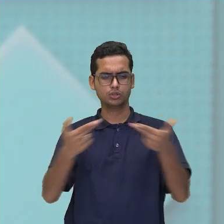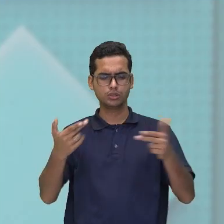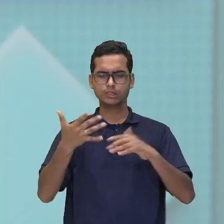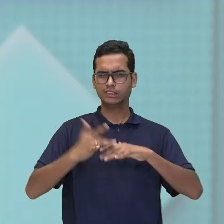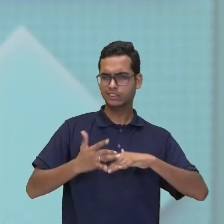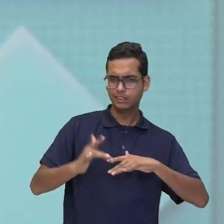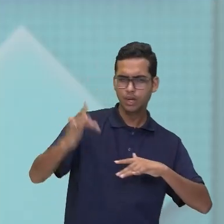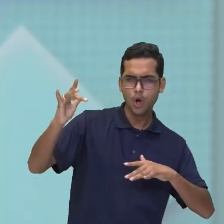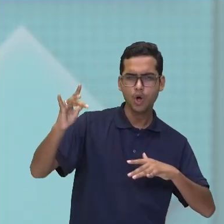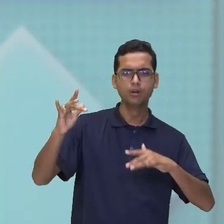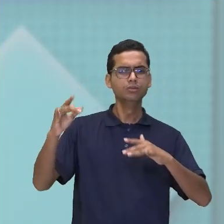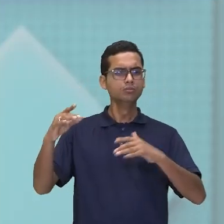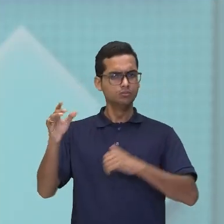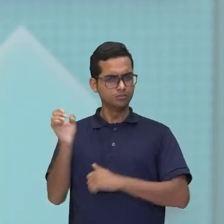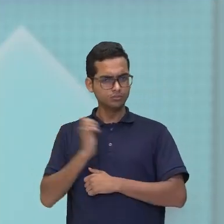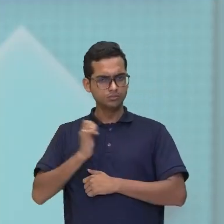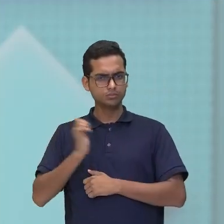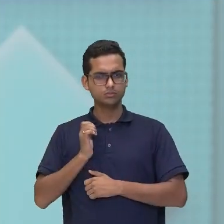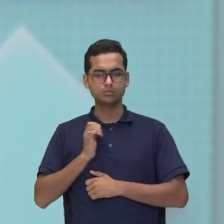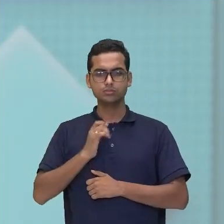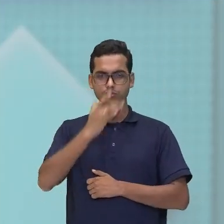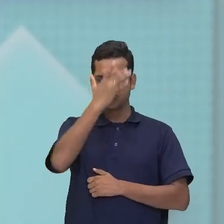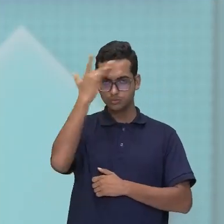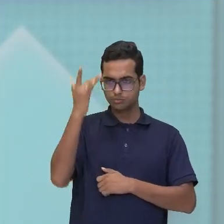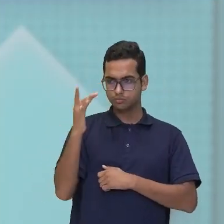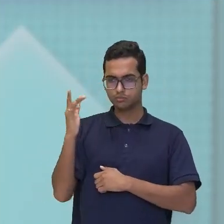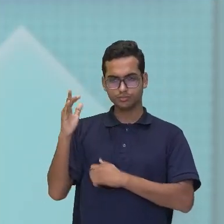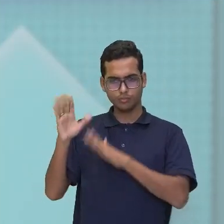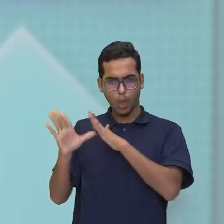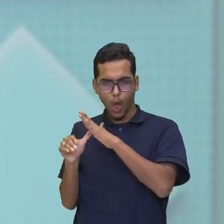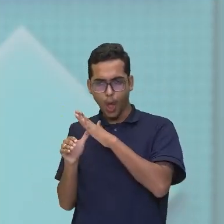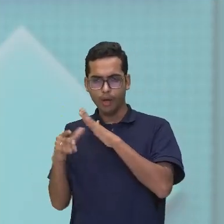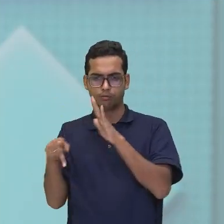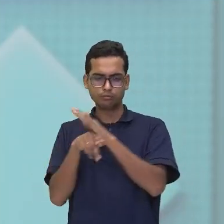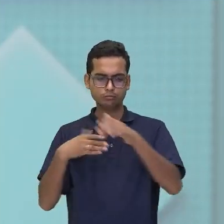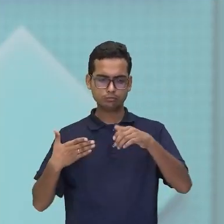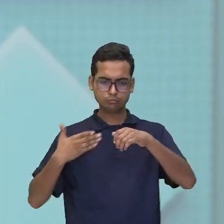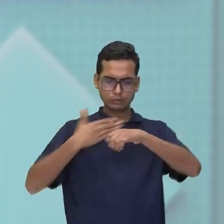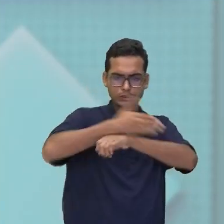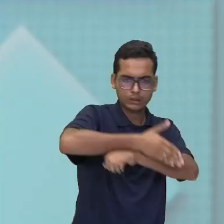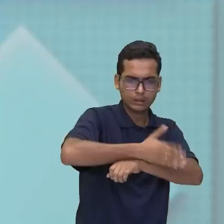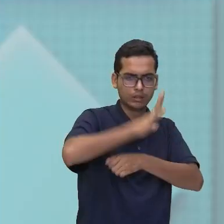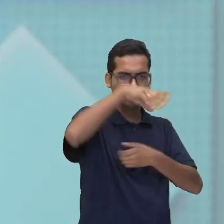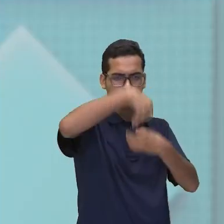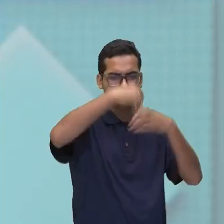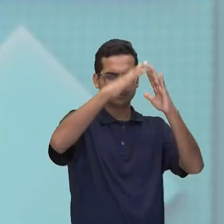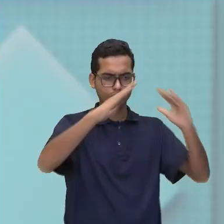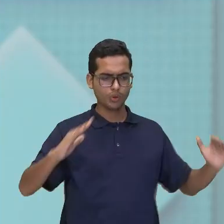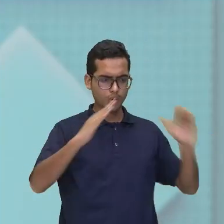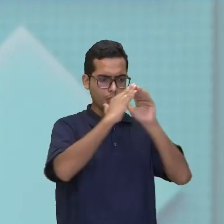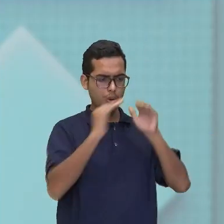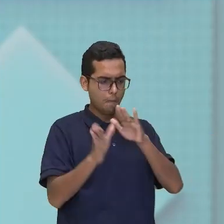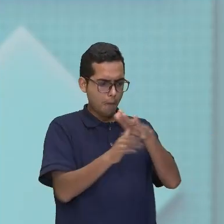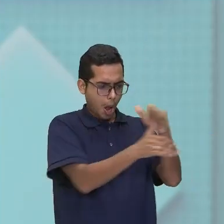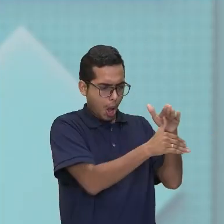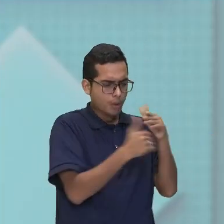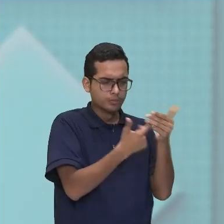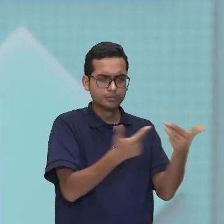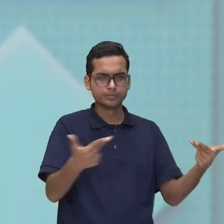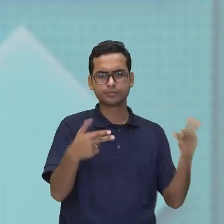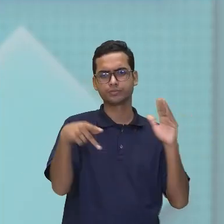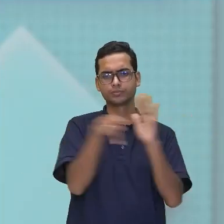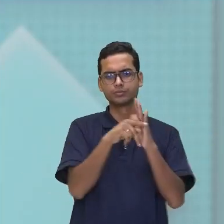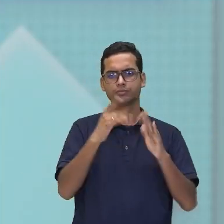entravam, danificavam essas pirâmides, tá? Para roubar toda aquela fortuna,